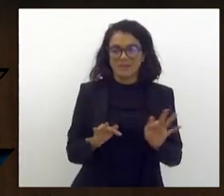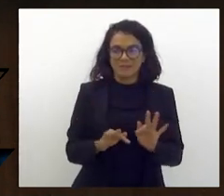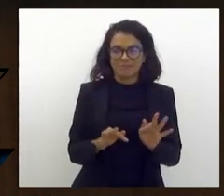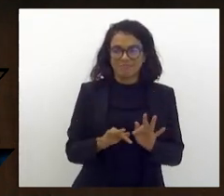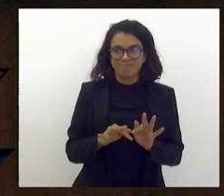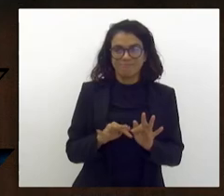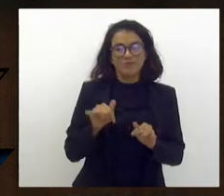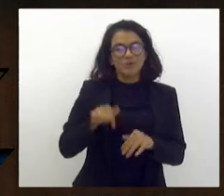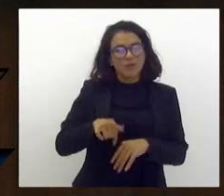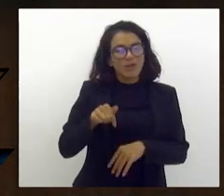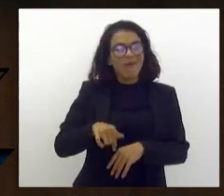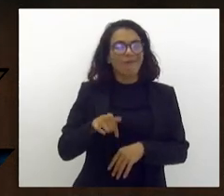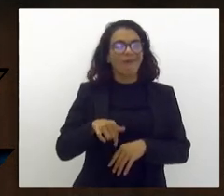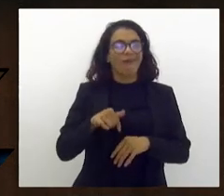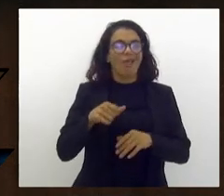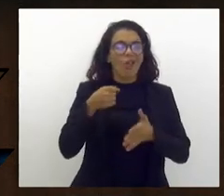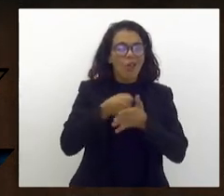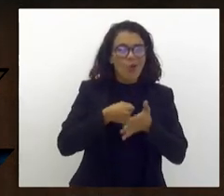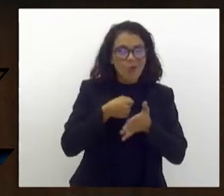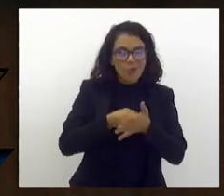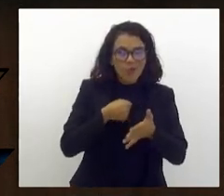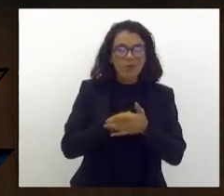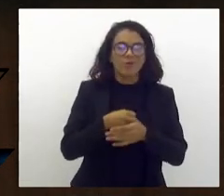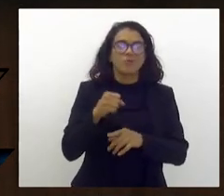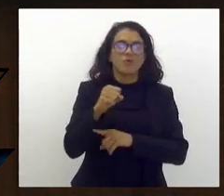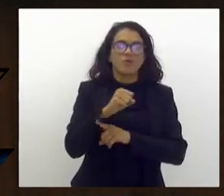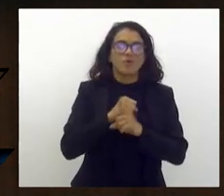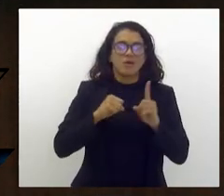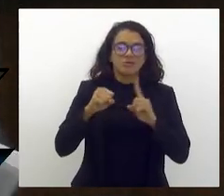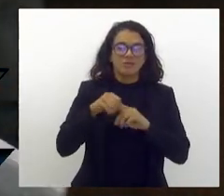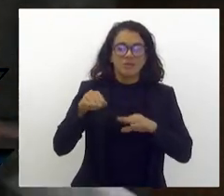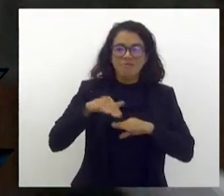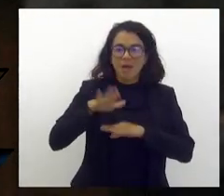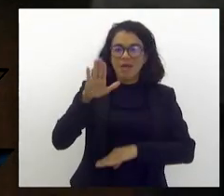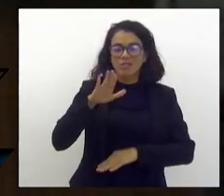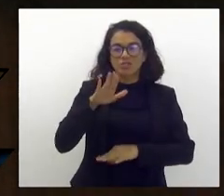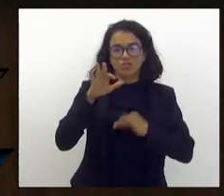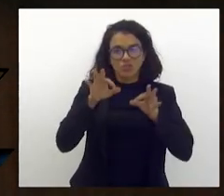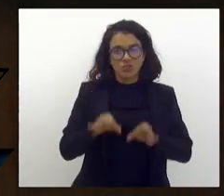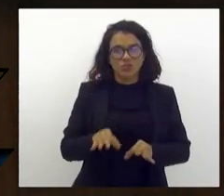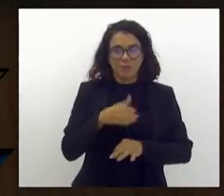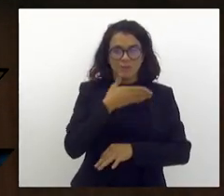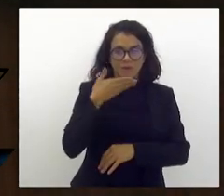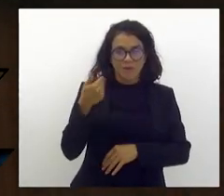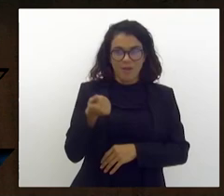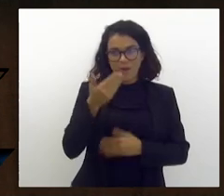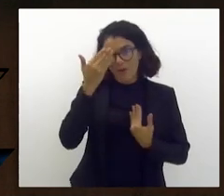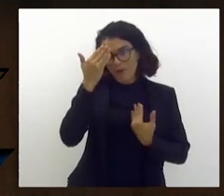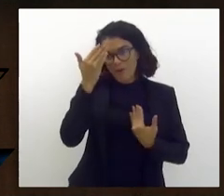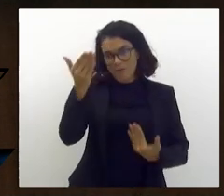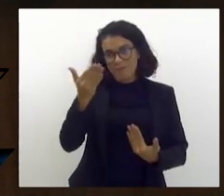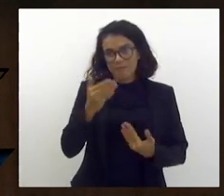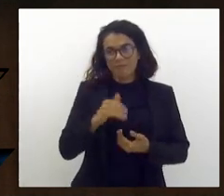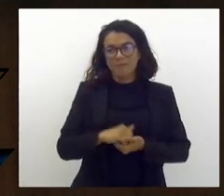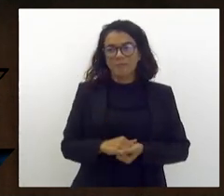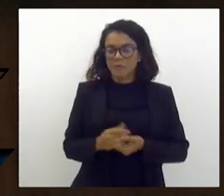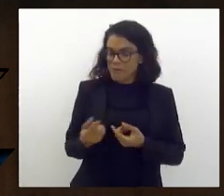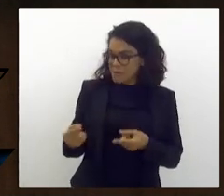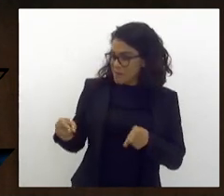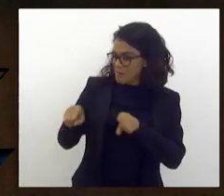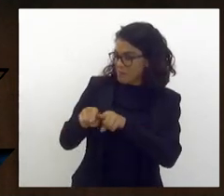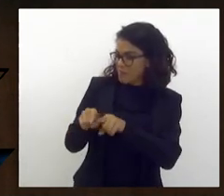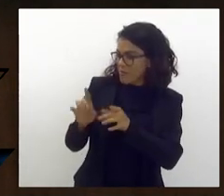pessoas que sempre lutaram e lutam por uma sociedade mais justa e melhor. Muito obrigado e vou abrir com a autoria